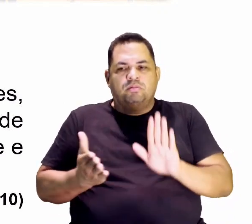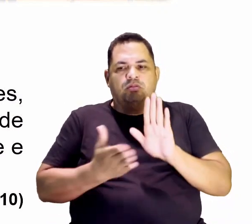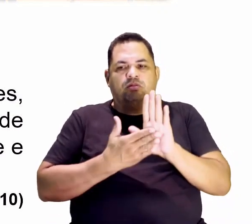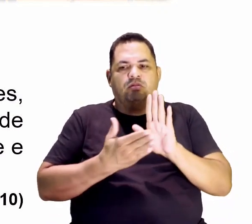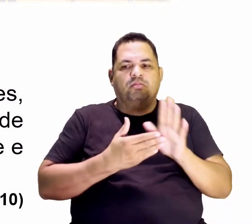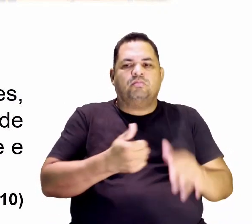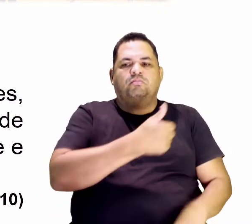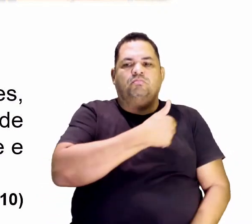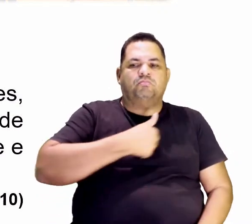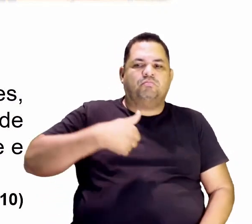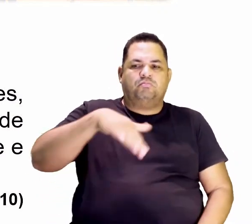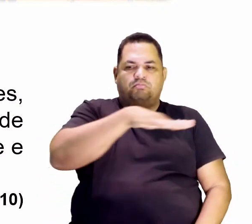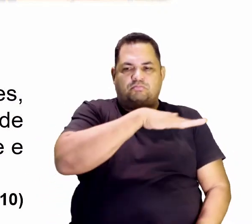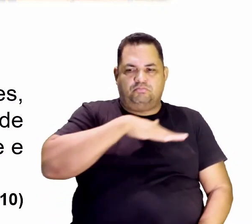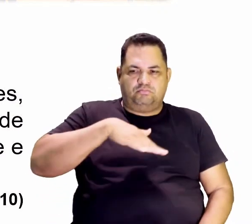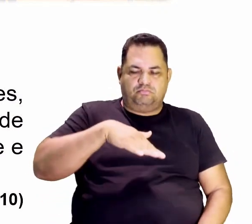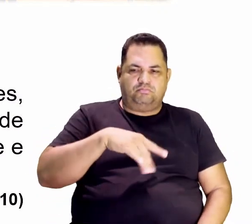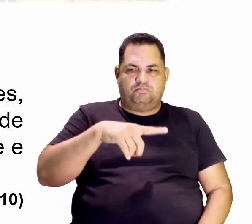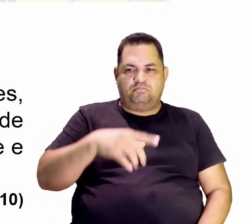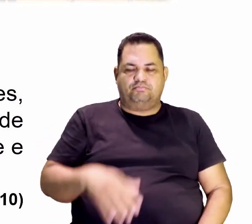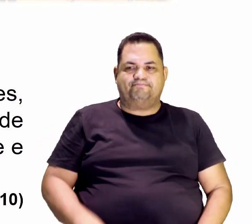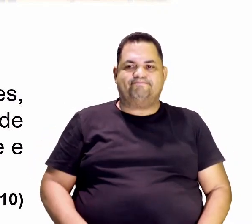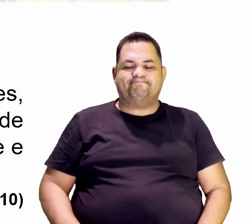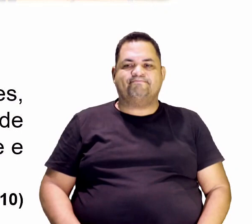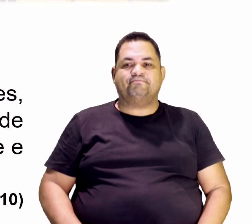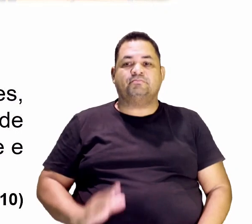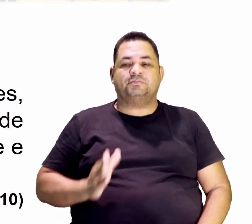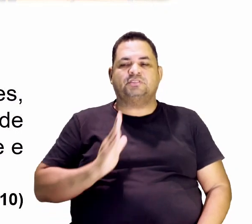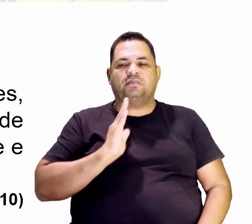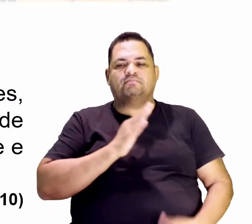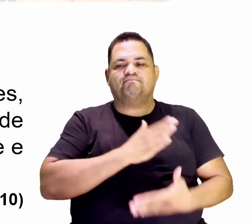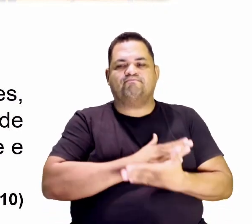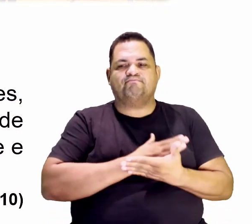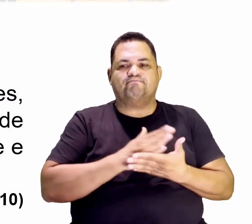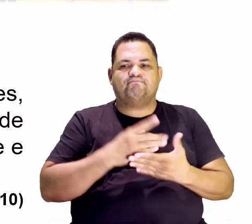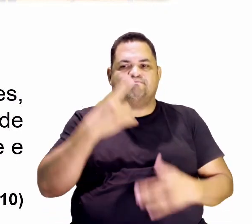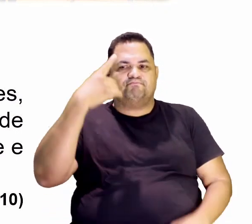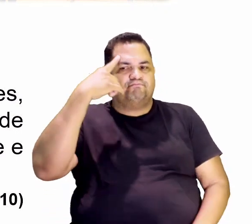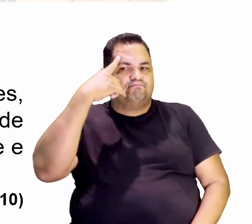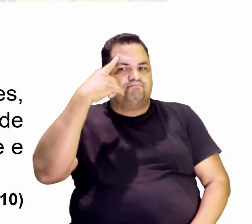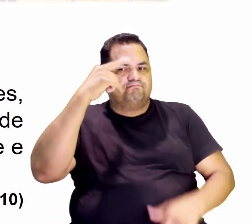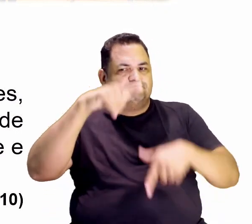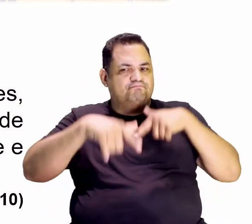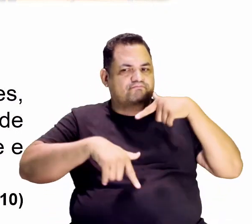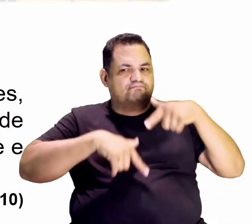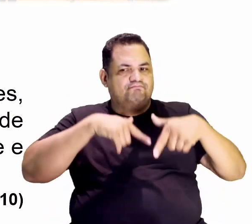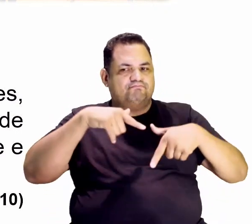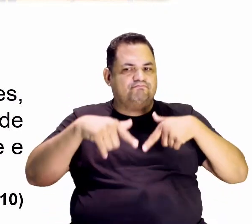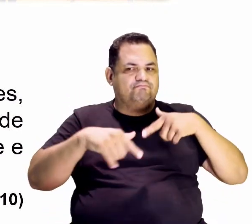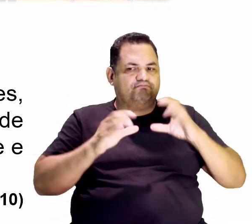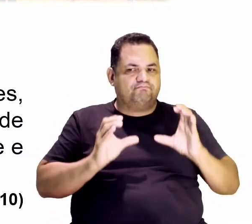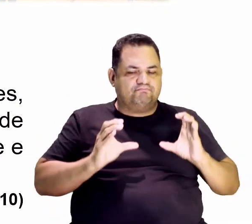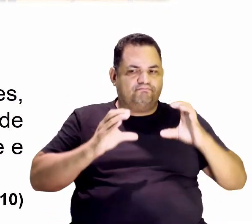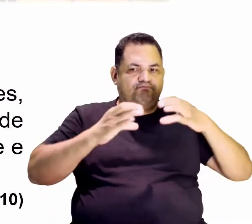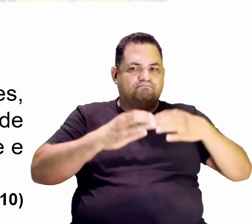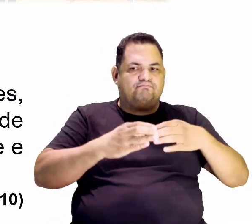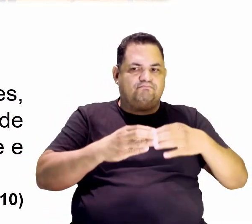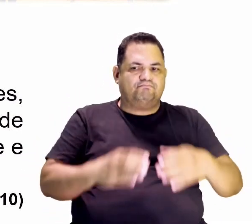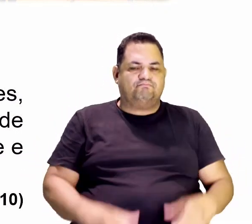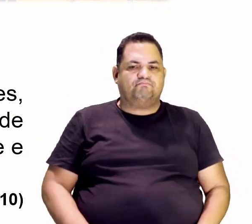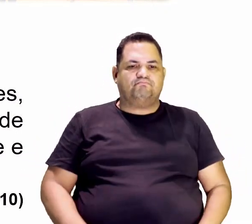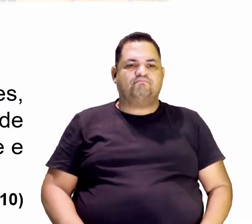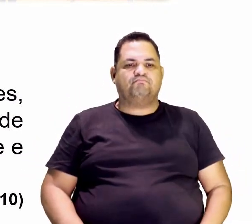melhoria no espaço em que tem, certo? Então, já começa aí a se pensar em ações de forma coletiva, né? E